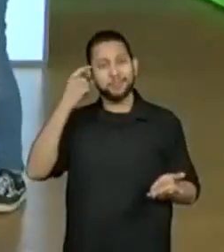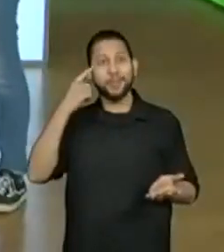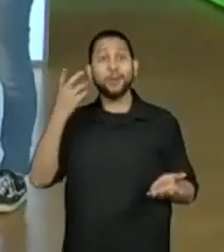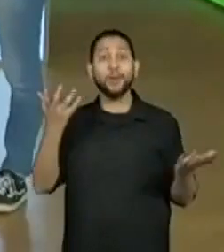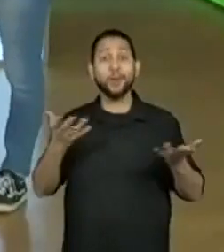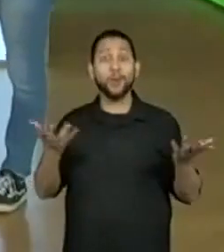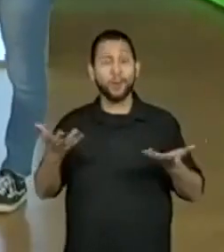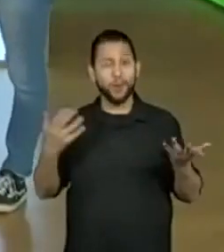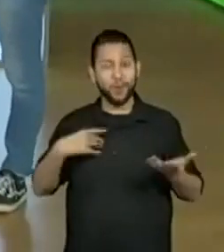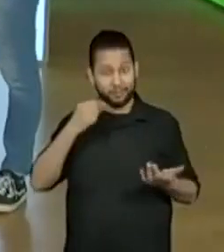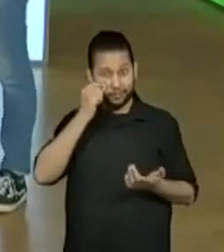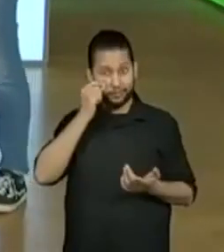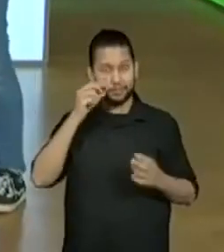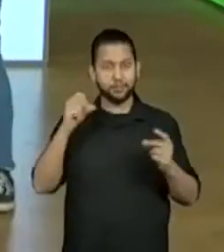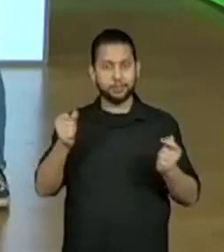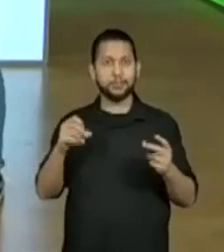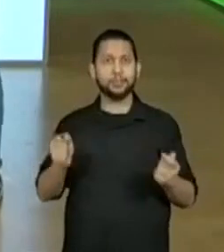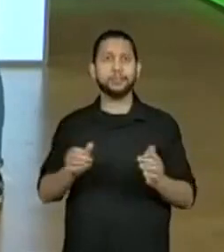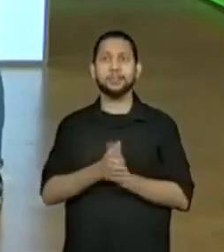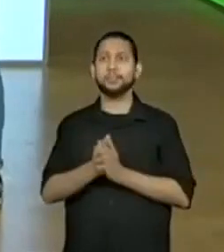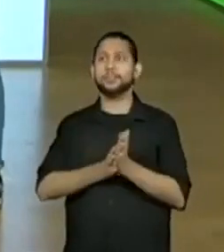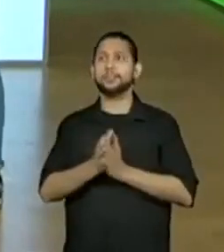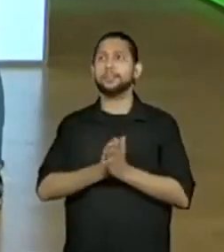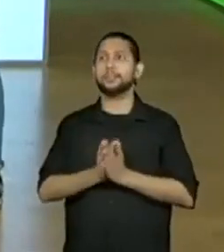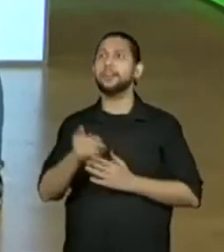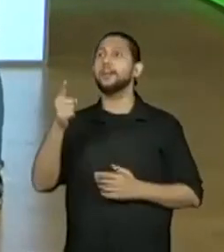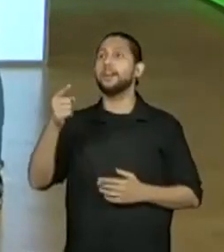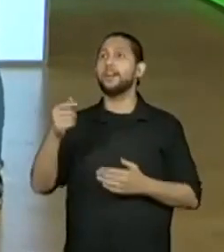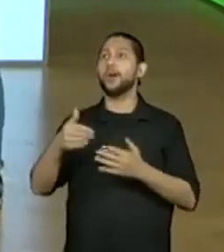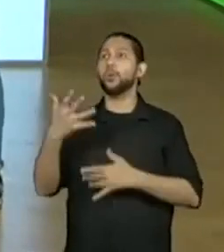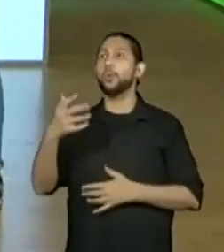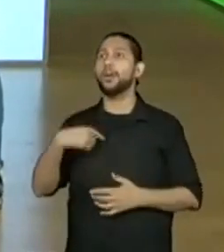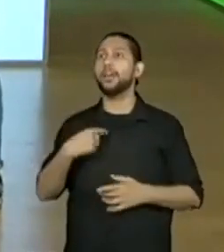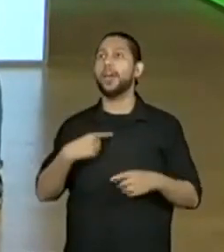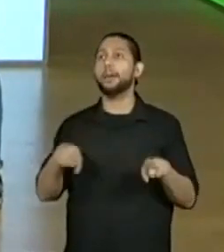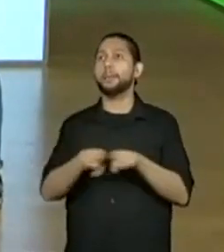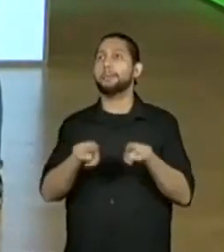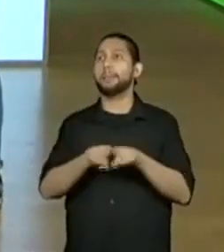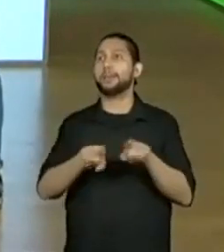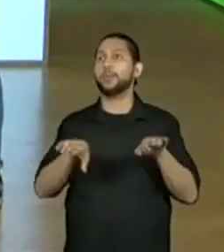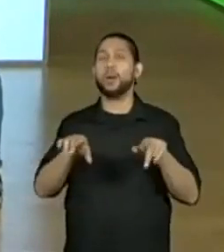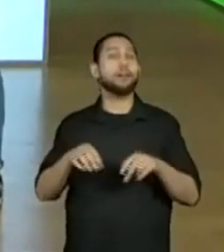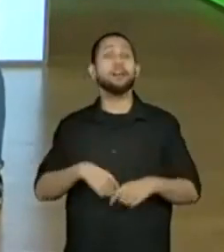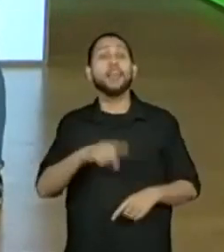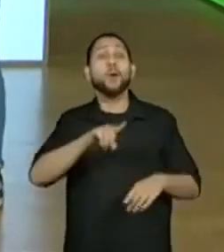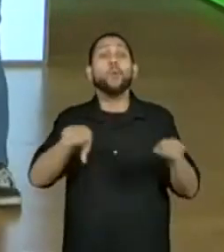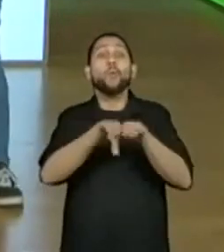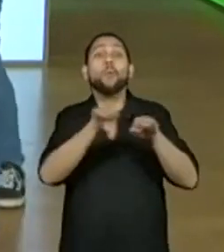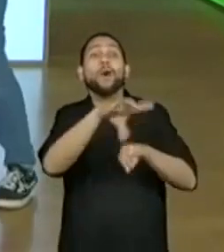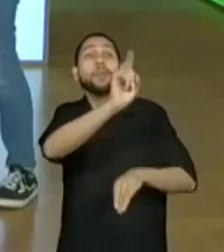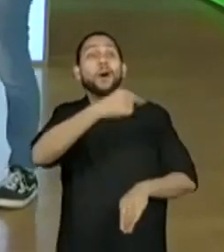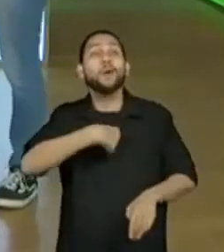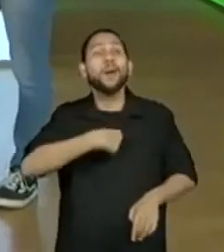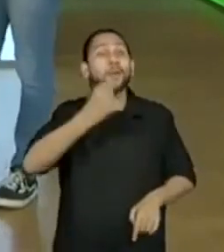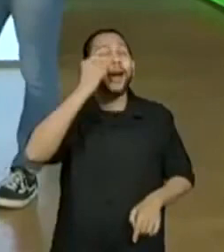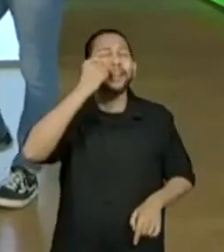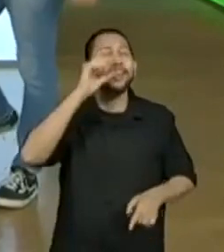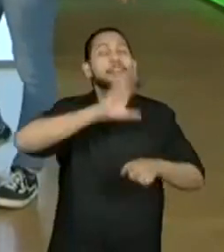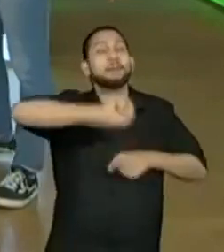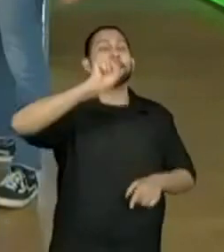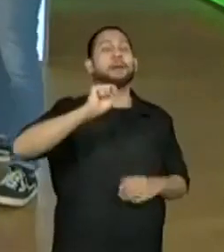sou eu. Agora sou eu. Ó, a professora Lilian disse que as alunas dela querem empate. Não, eu quero ganhar. É